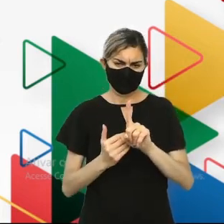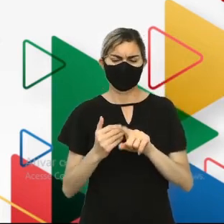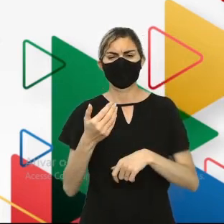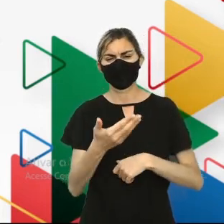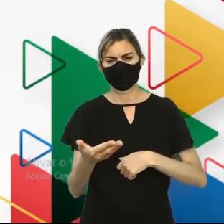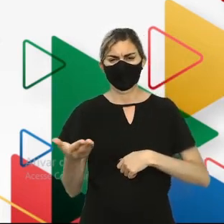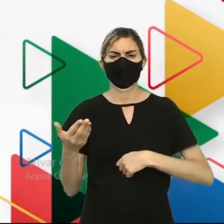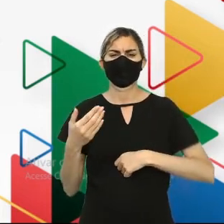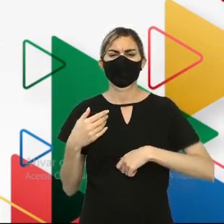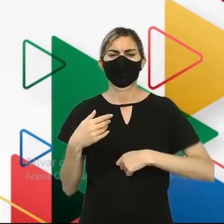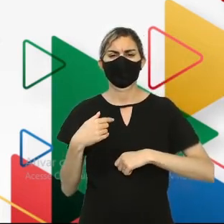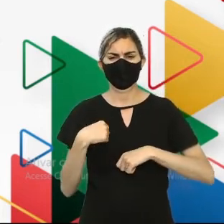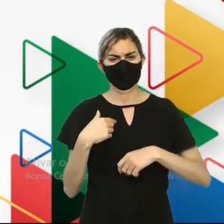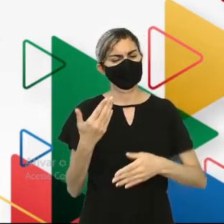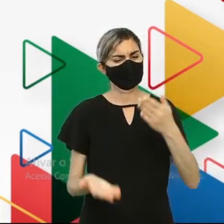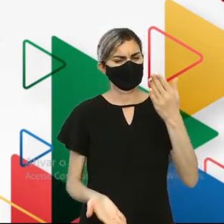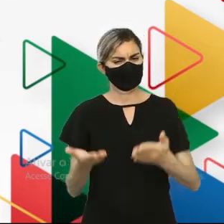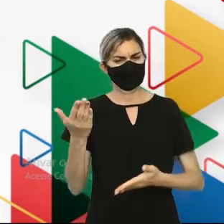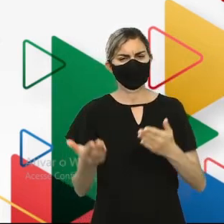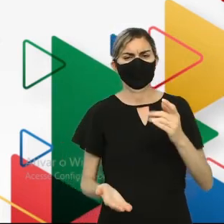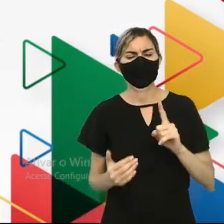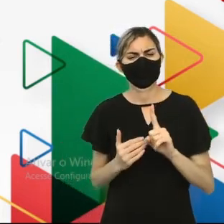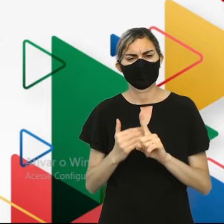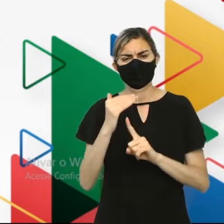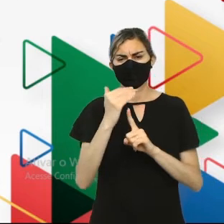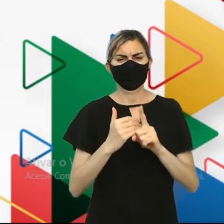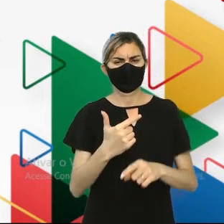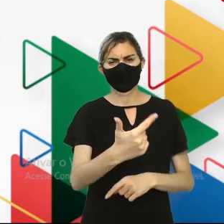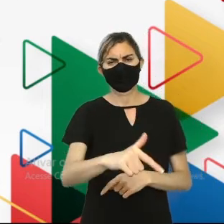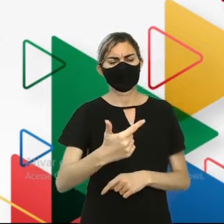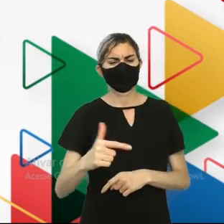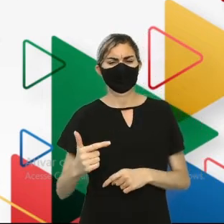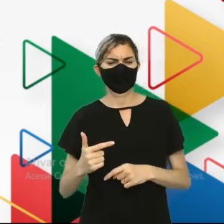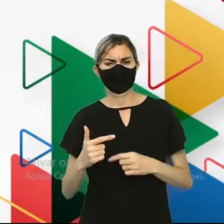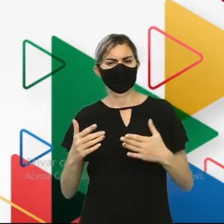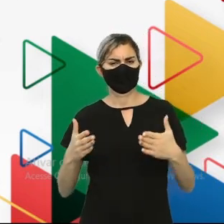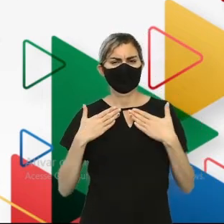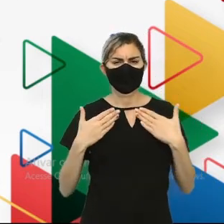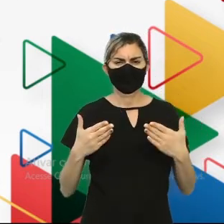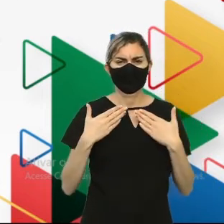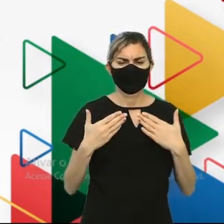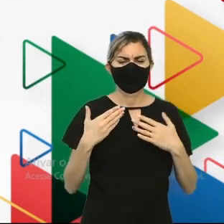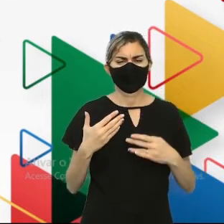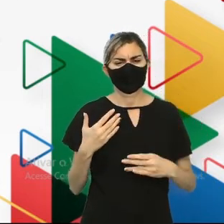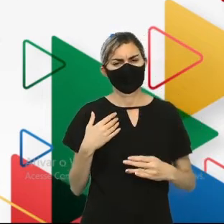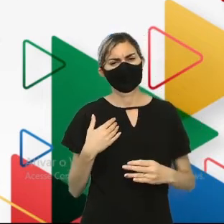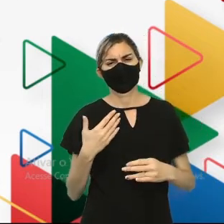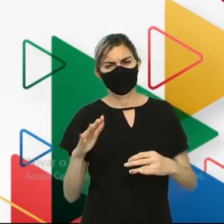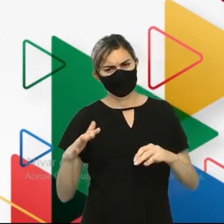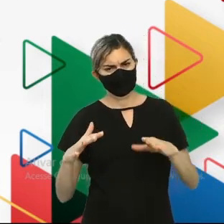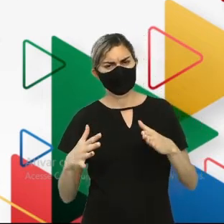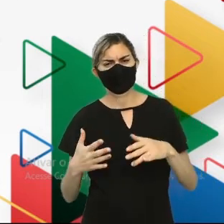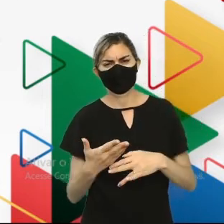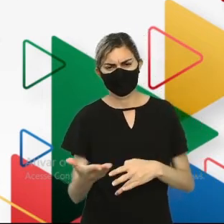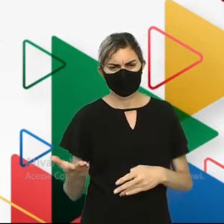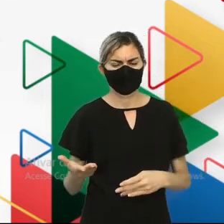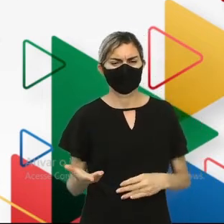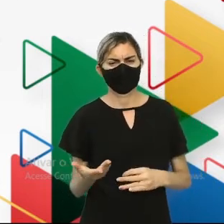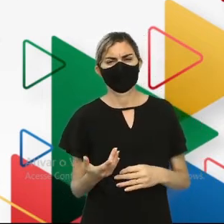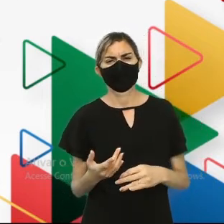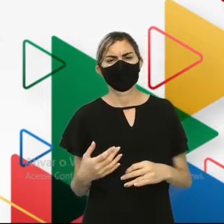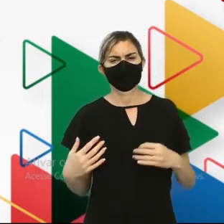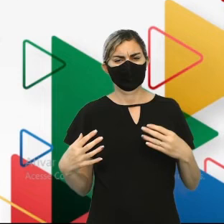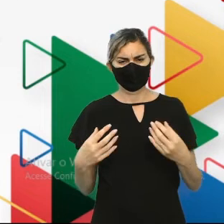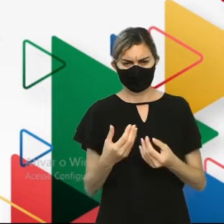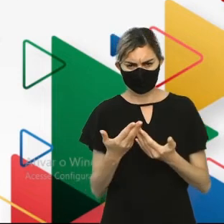Aí, nesse fato do equilíbrio térmico, não existe mais calor trocado. É mais ou menos assim, galera.